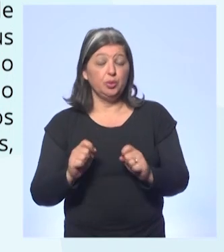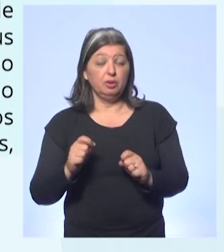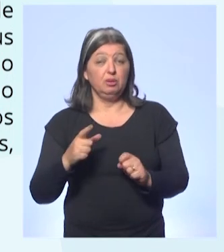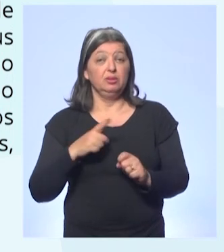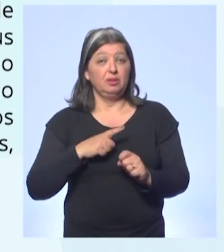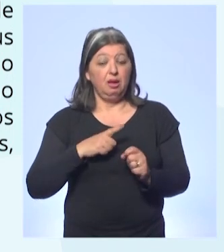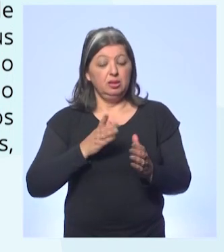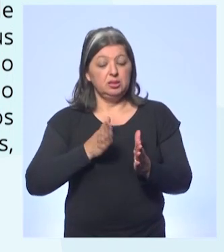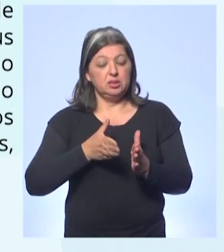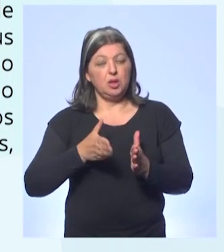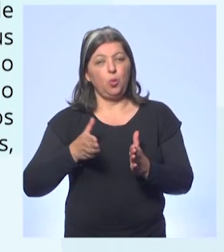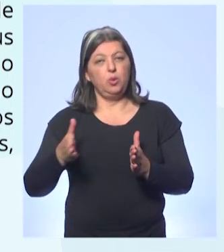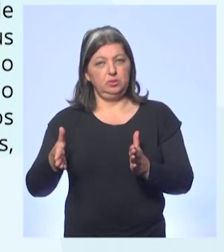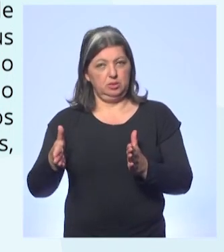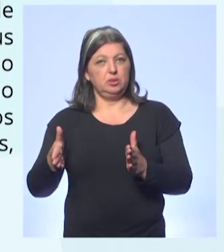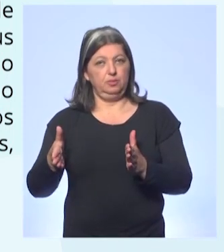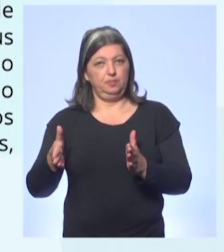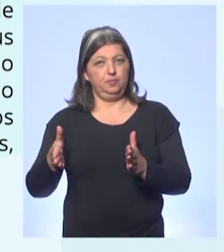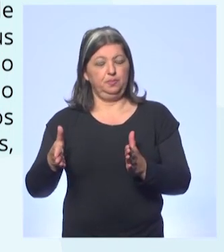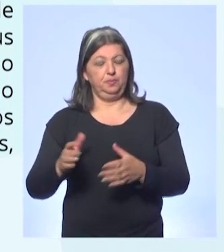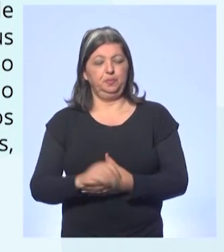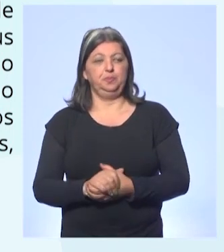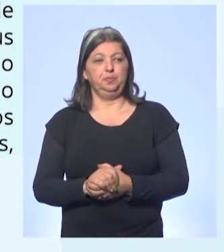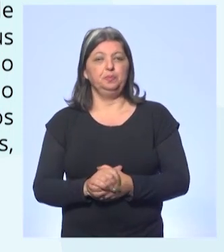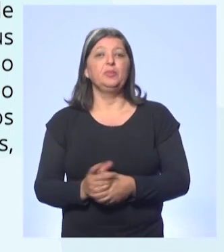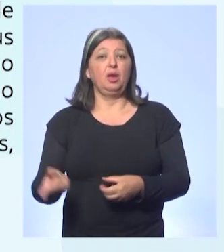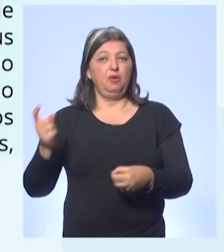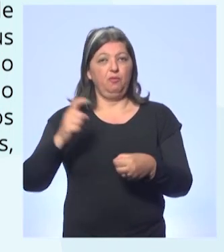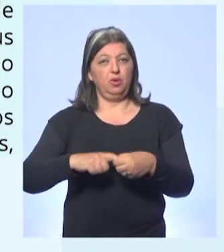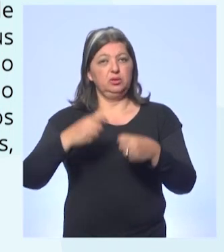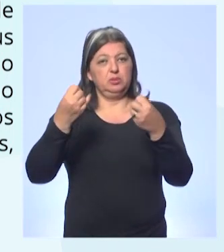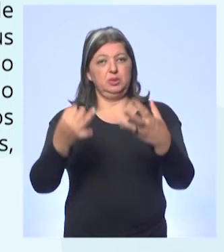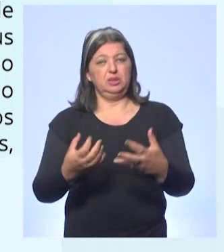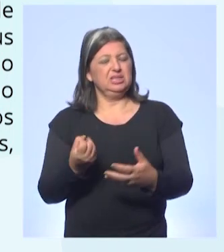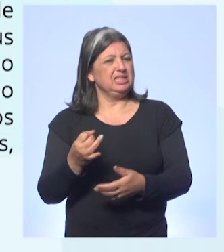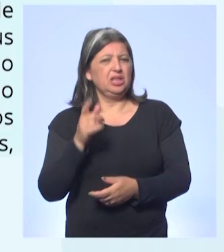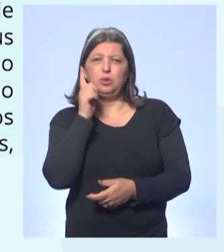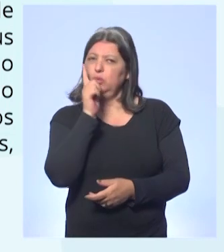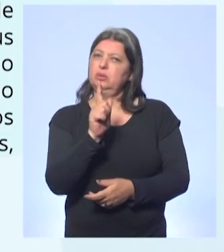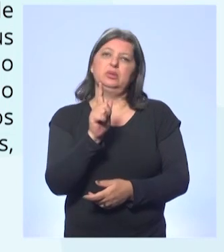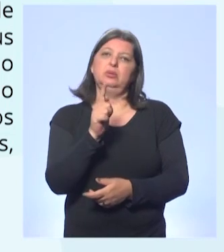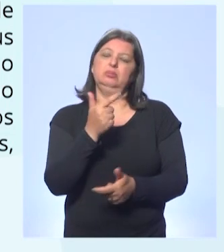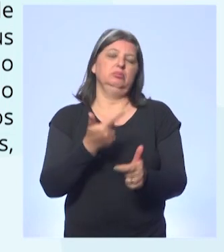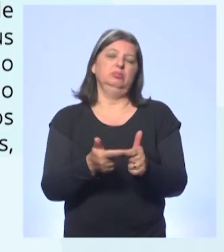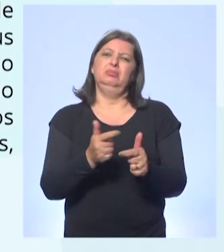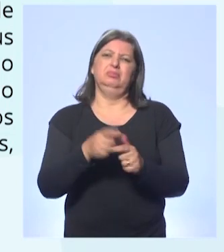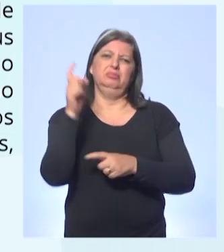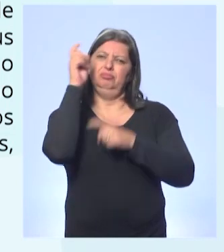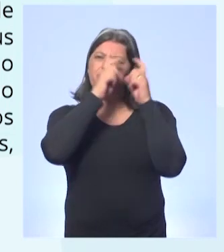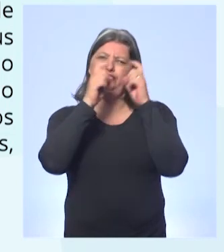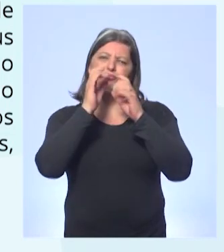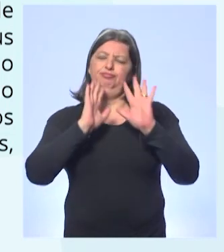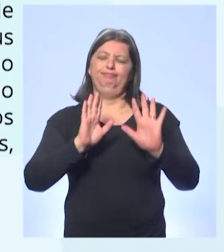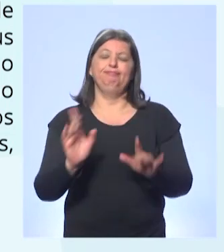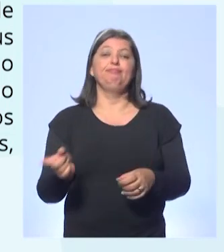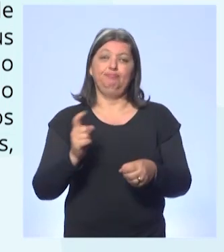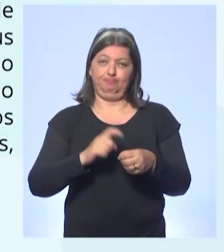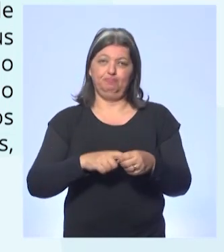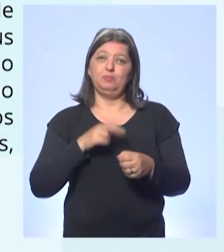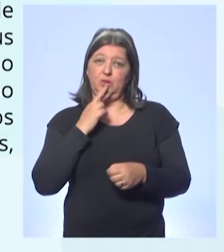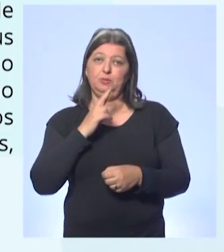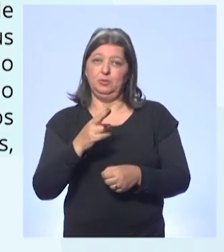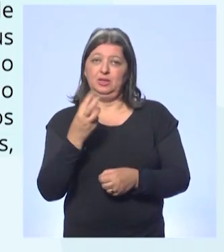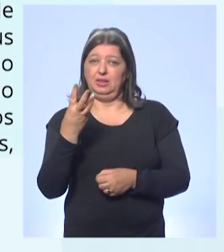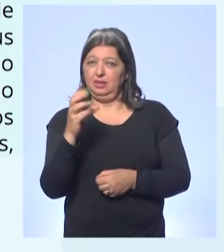também sequência, algum de sequência. E a gente volta explicando. Se você não conseguir fazer tudo, não fique preocupado, porque na volta a gente traz a resposta.